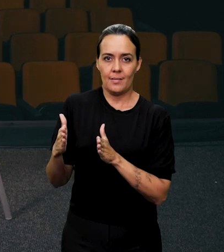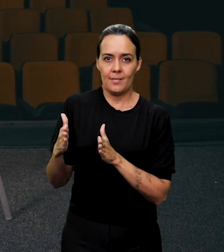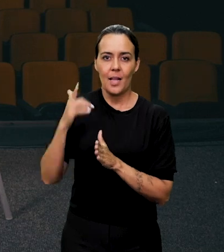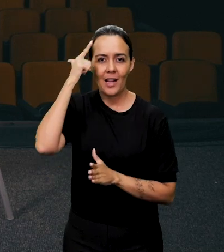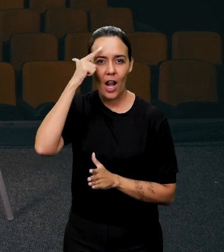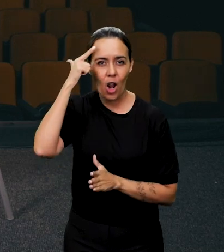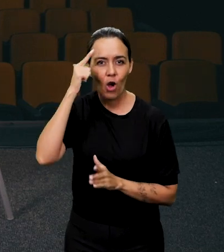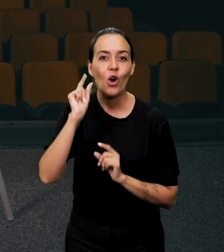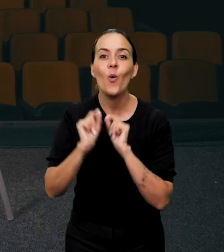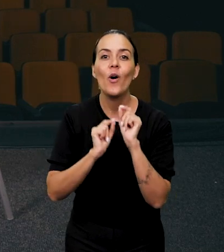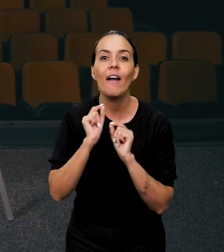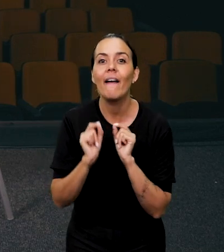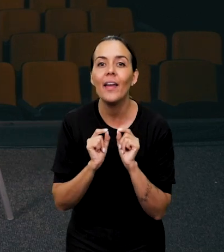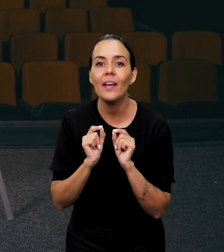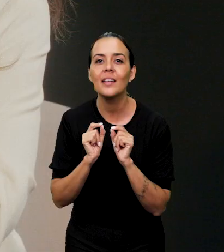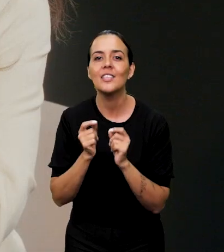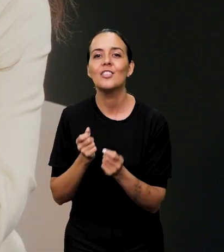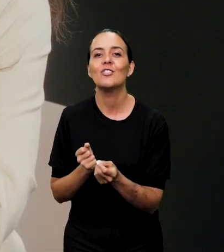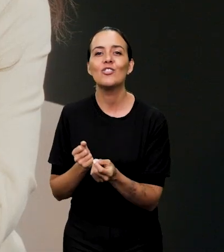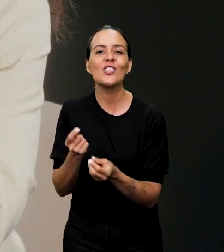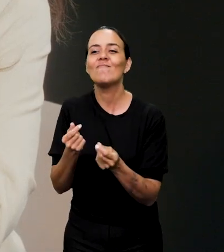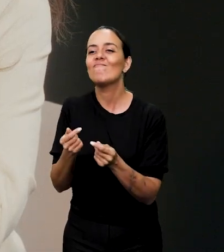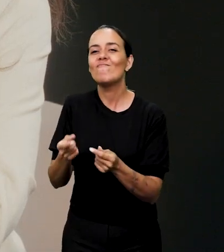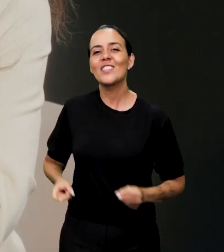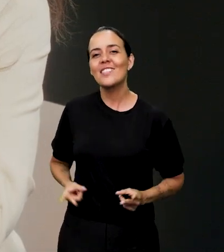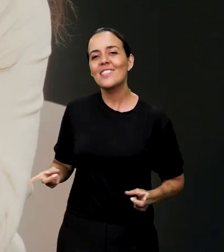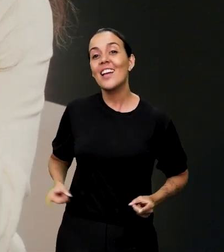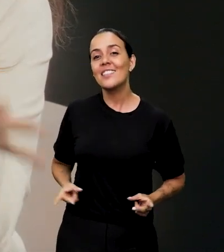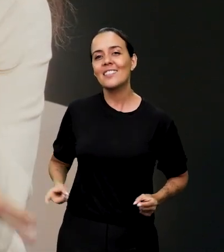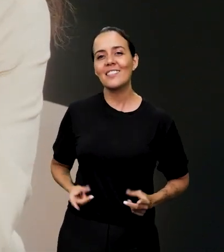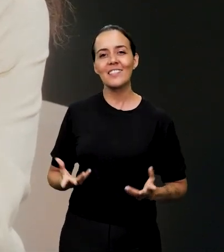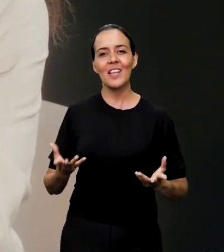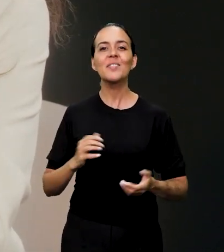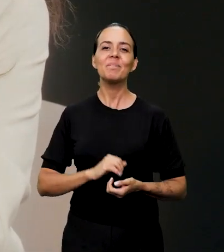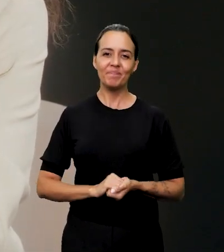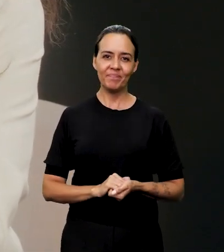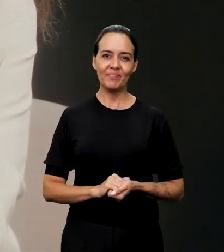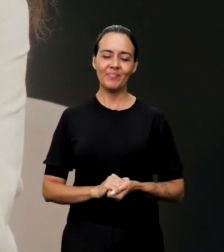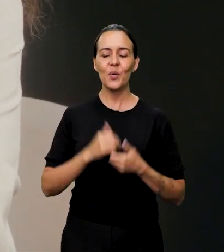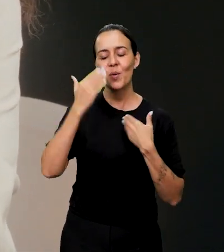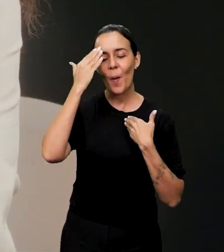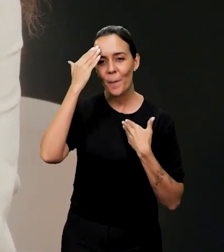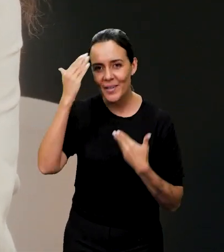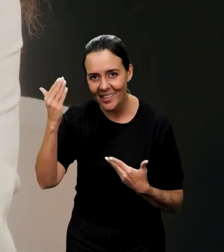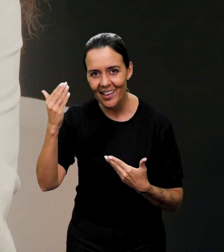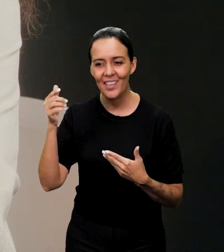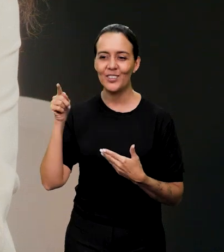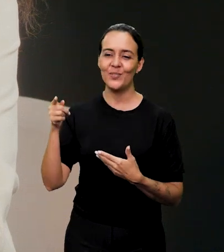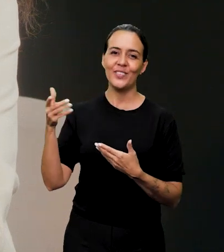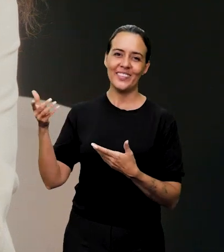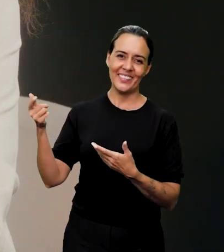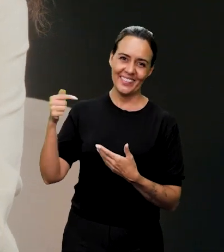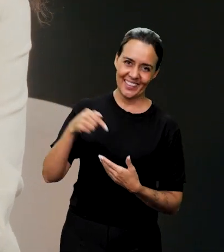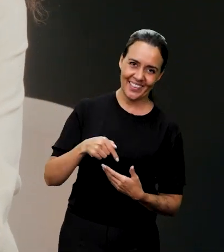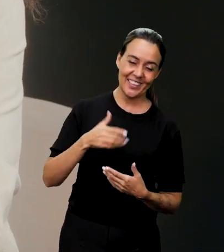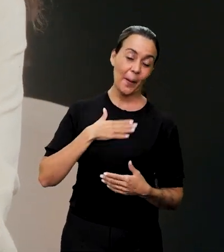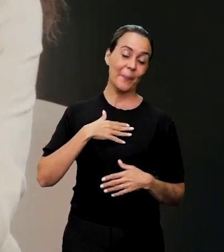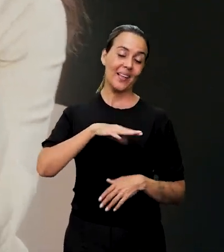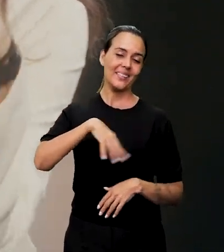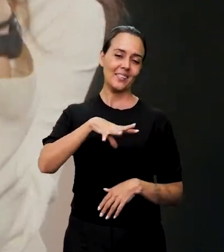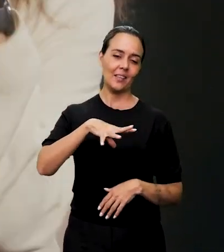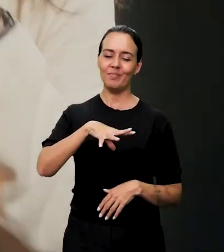do consumo. Sentam-se numa mesa, Juliana, um prazer te E receber aí? aqui na minha sala de cinema particular. Olha, que luxo. Só que